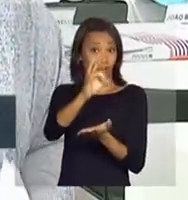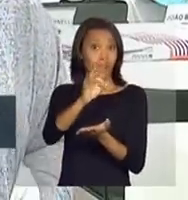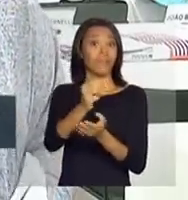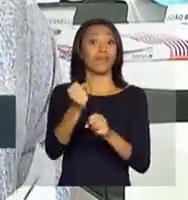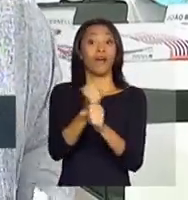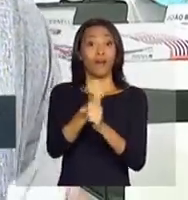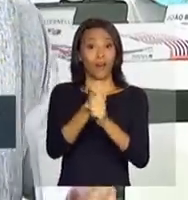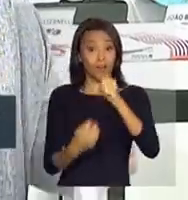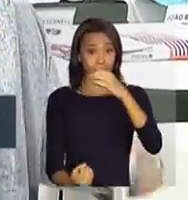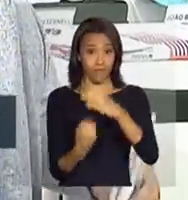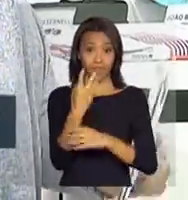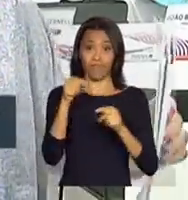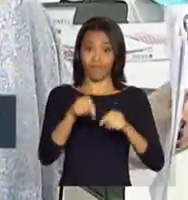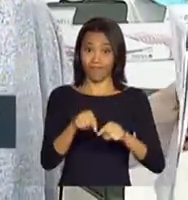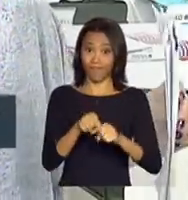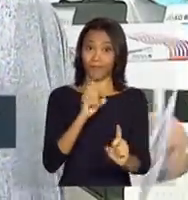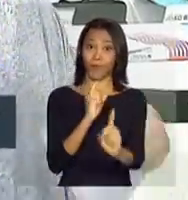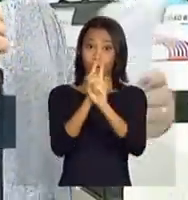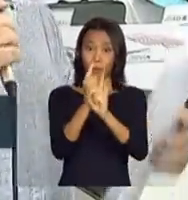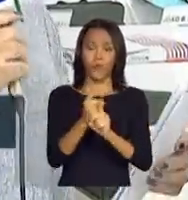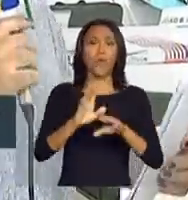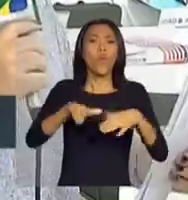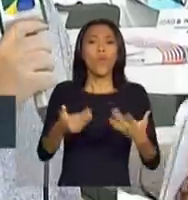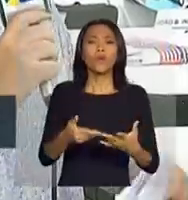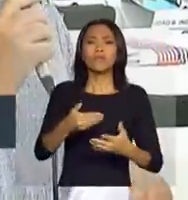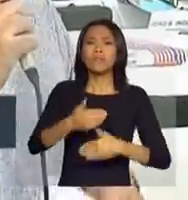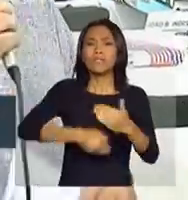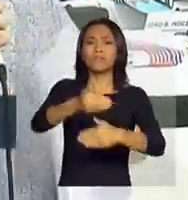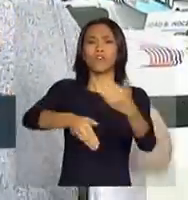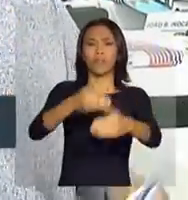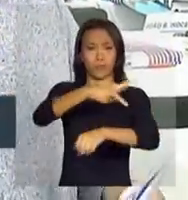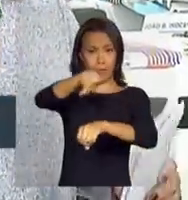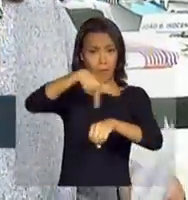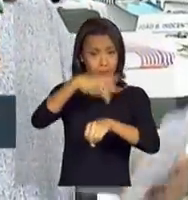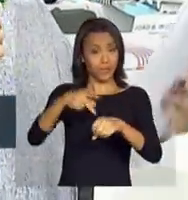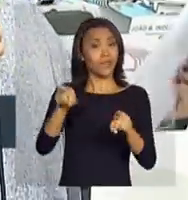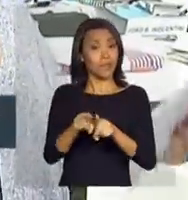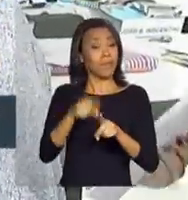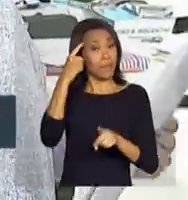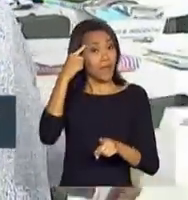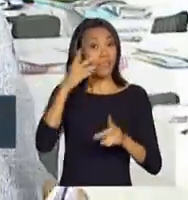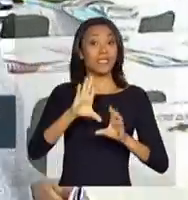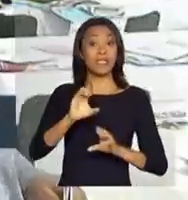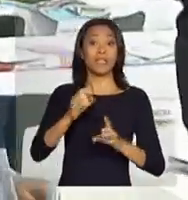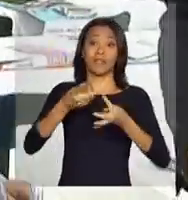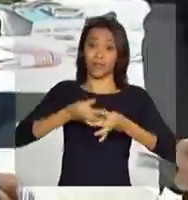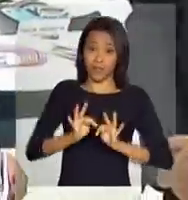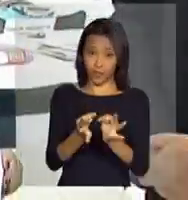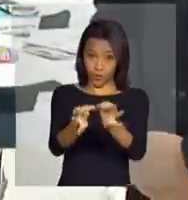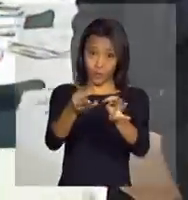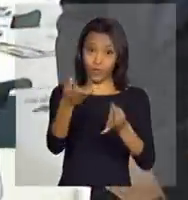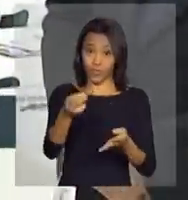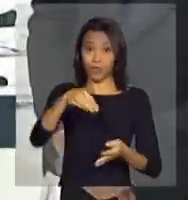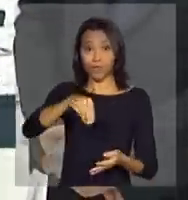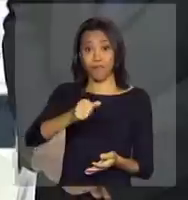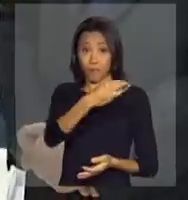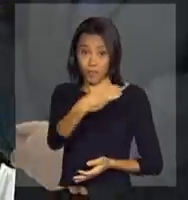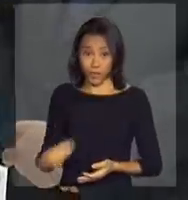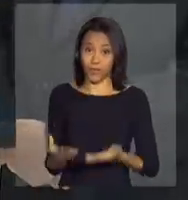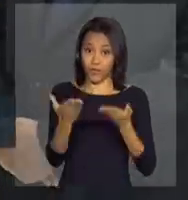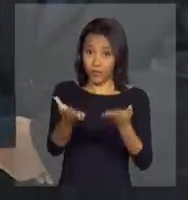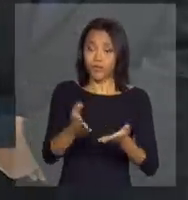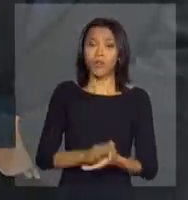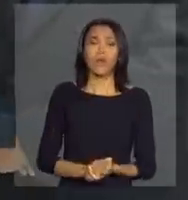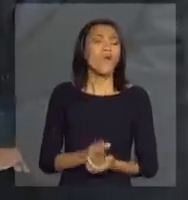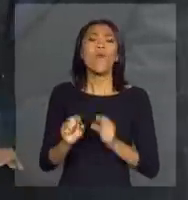desse fórum quando a gente fala em crescimento do país a gente também pensa em CS tecnologia eu tô aqui com o ministra Ciência e Tecnologia Marco Antônio rup queria que o